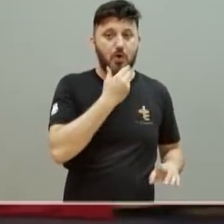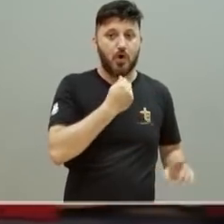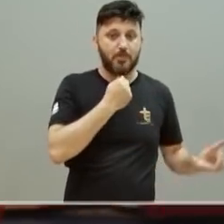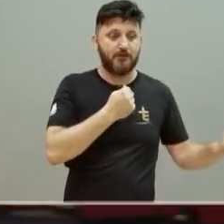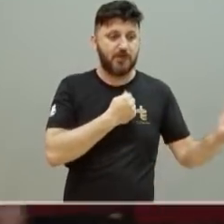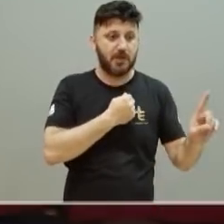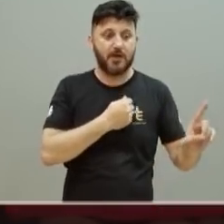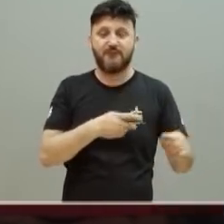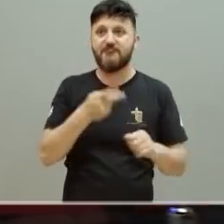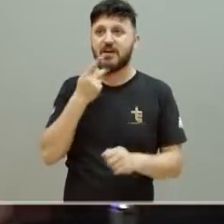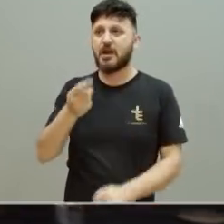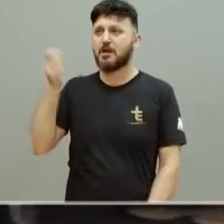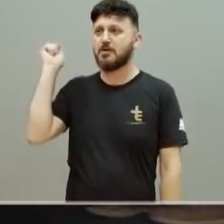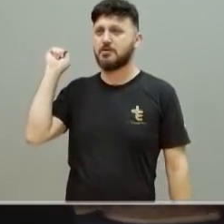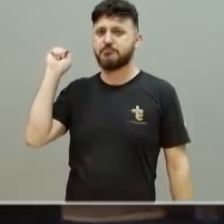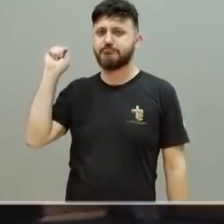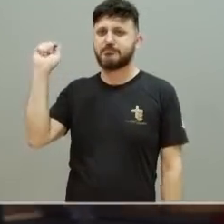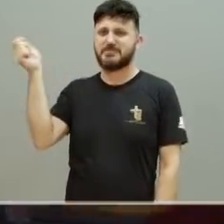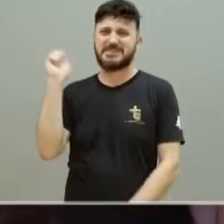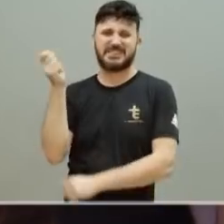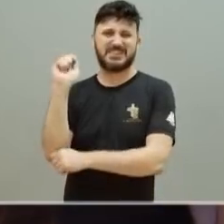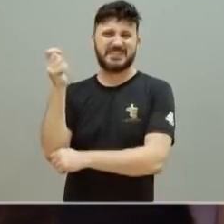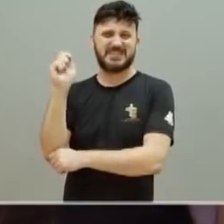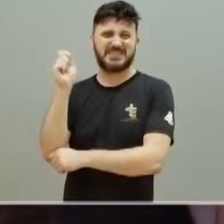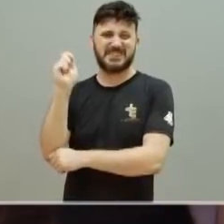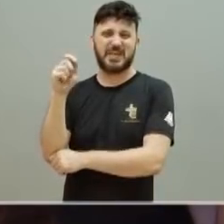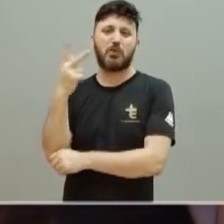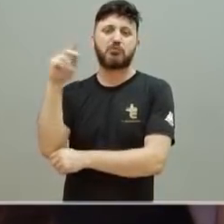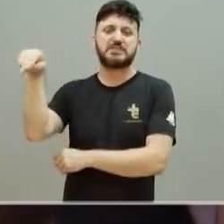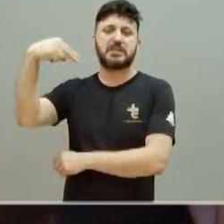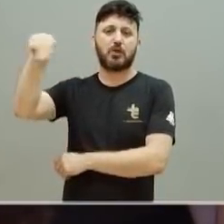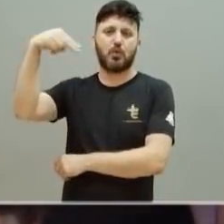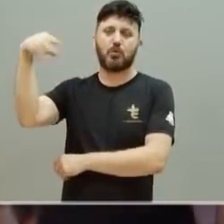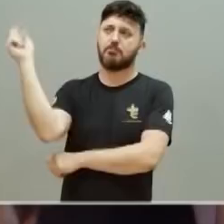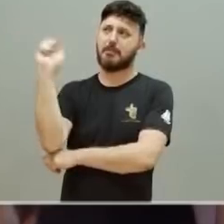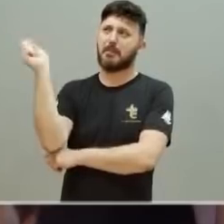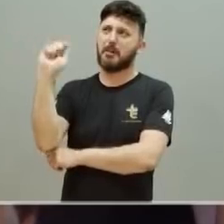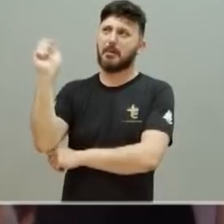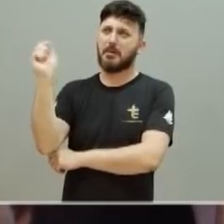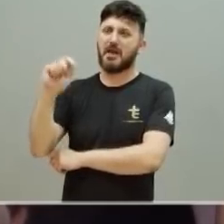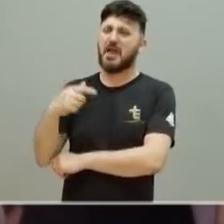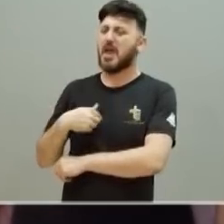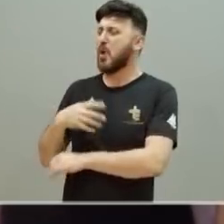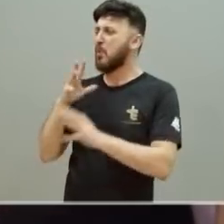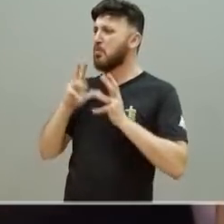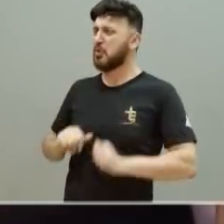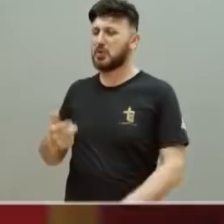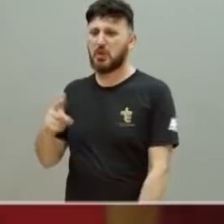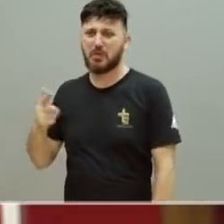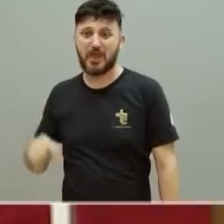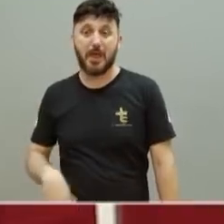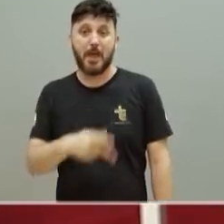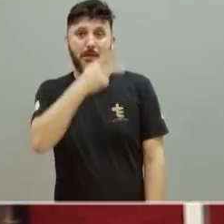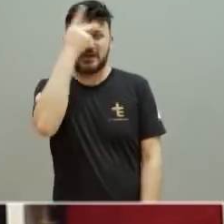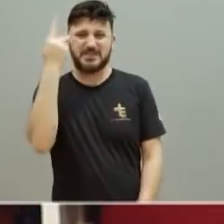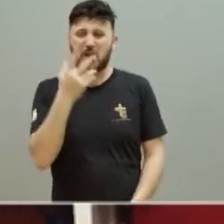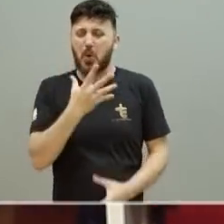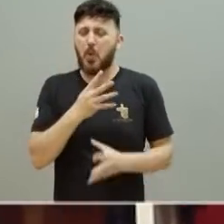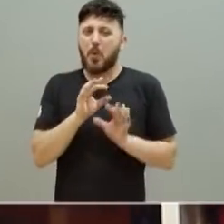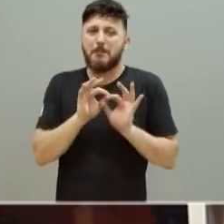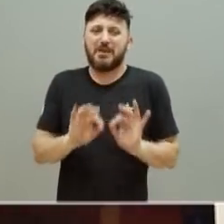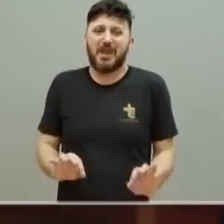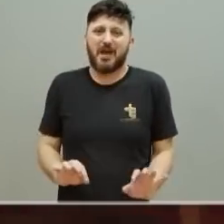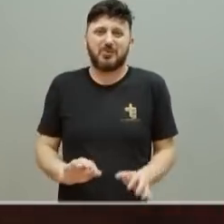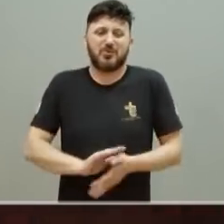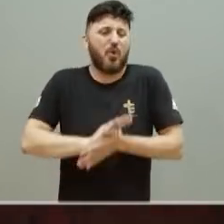sineta e dizendo: impuro, impuro. Olha a humilhação. A lepra ia comendo, ia